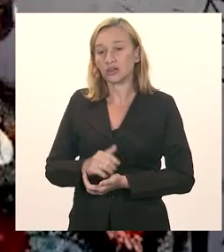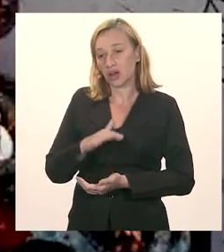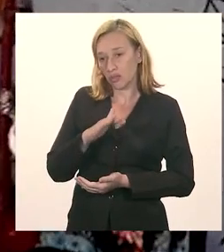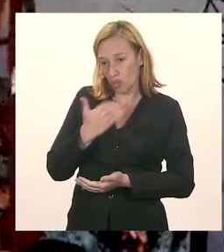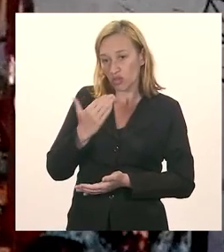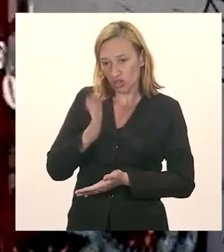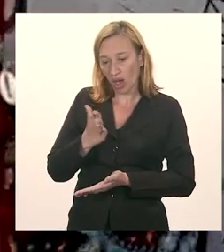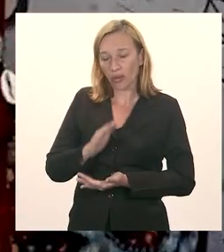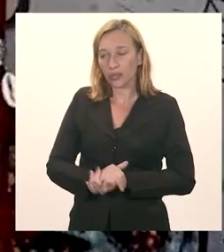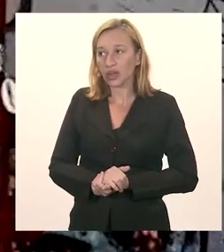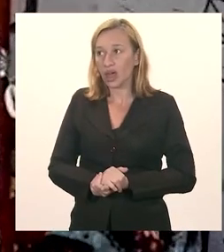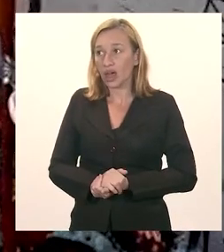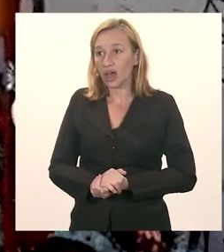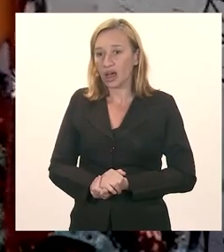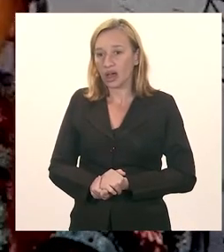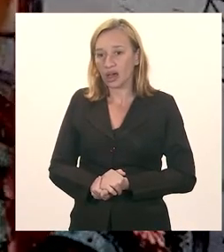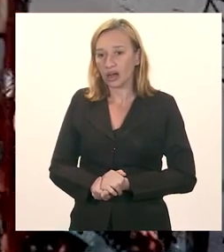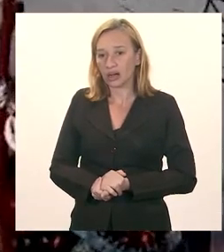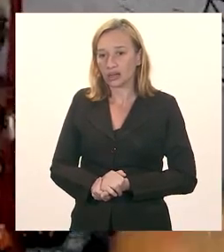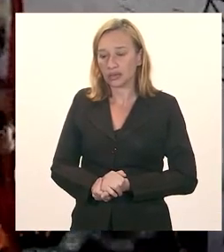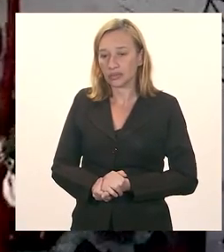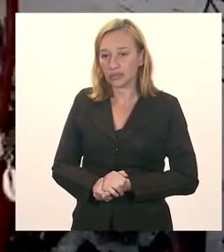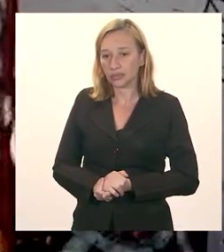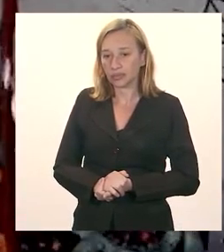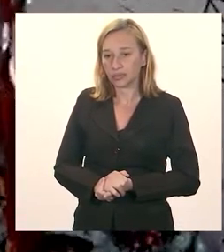Minha bisavó faleceu. Então ela